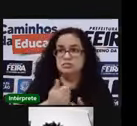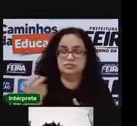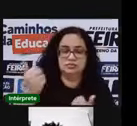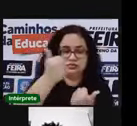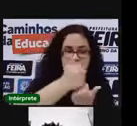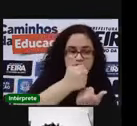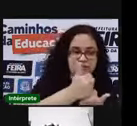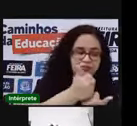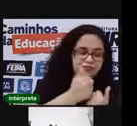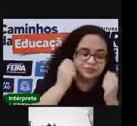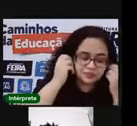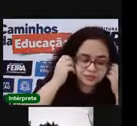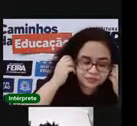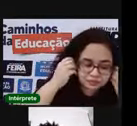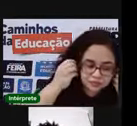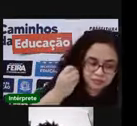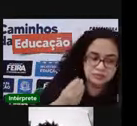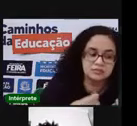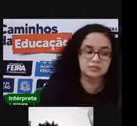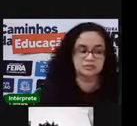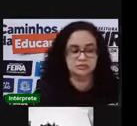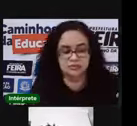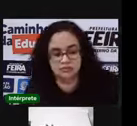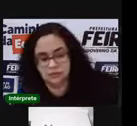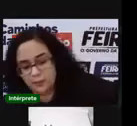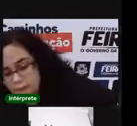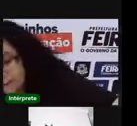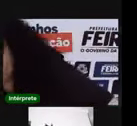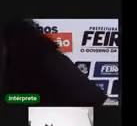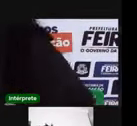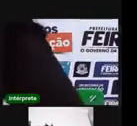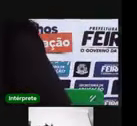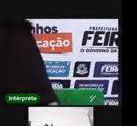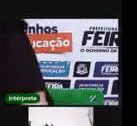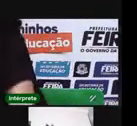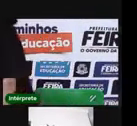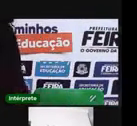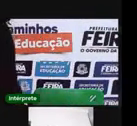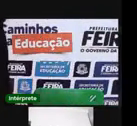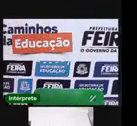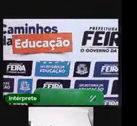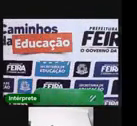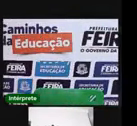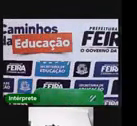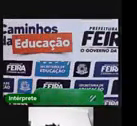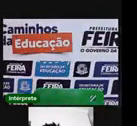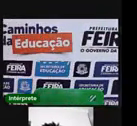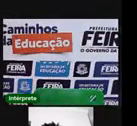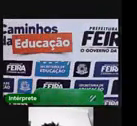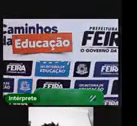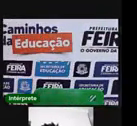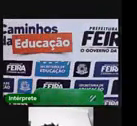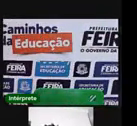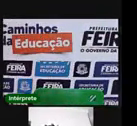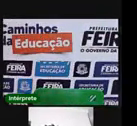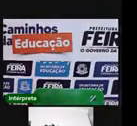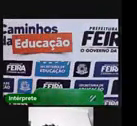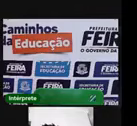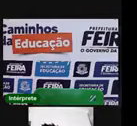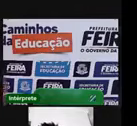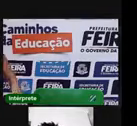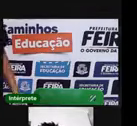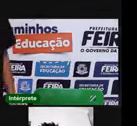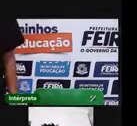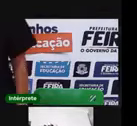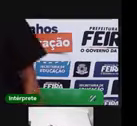vê também está vendo a gente como o outro. Todo mundo, então, pode